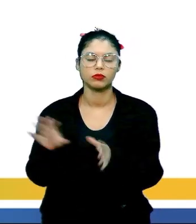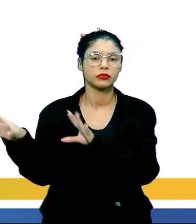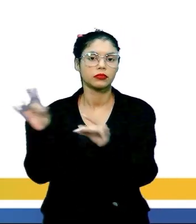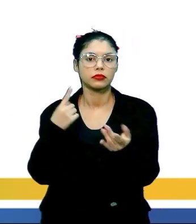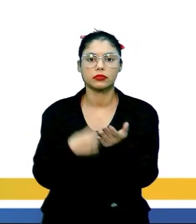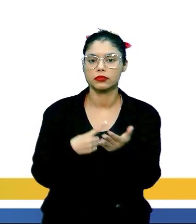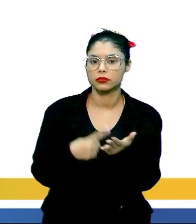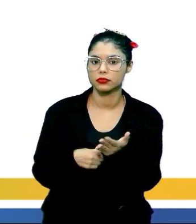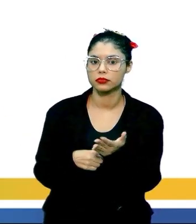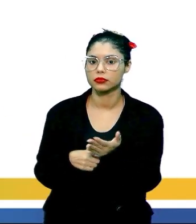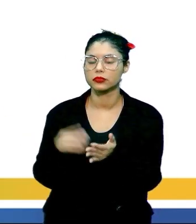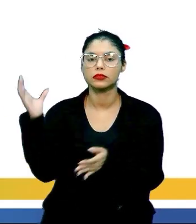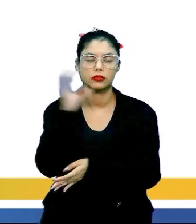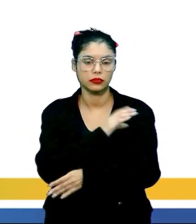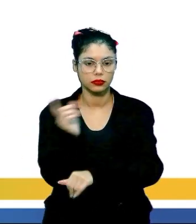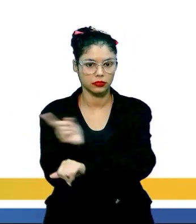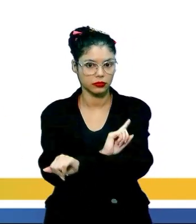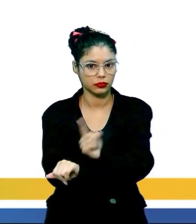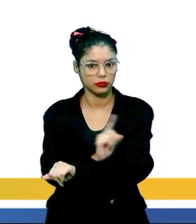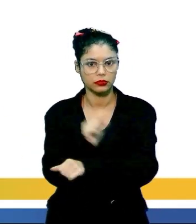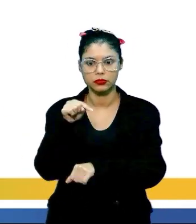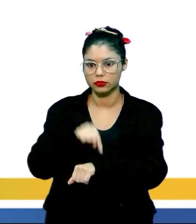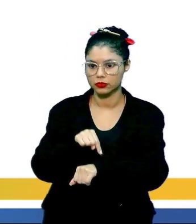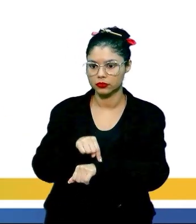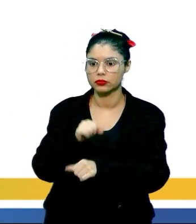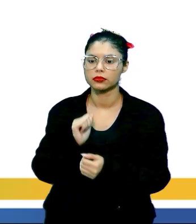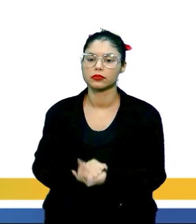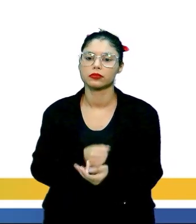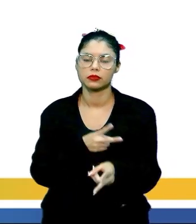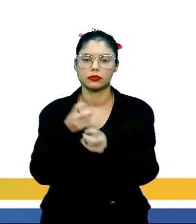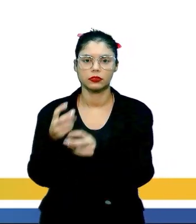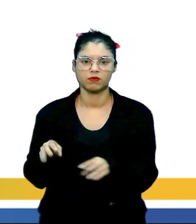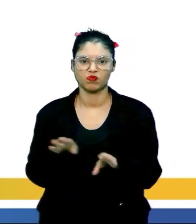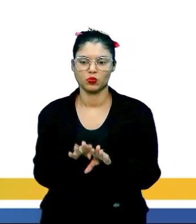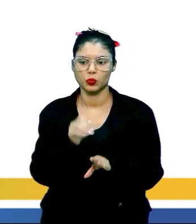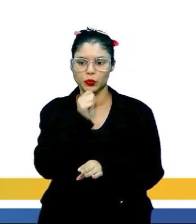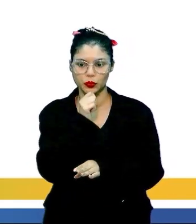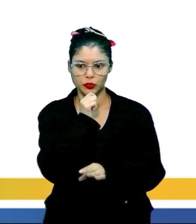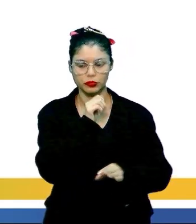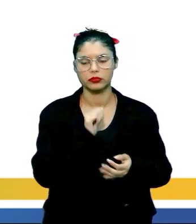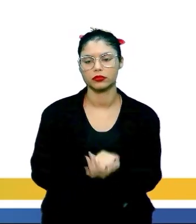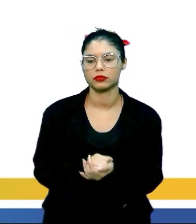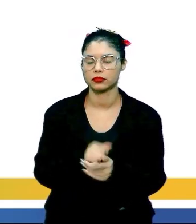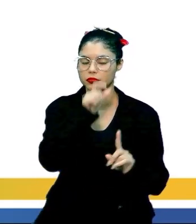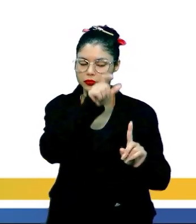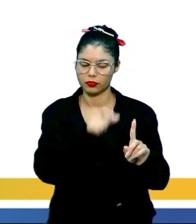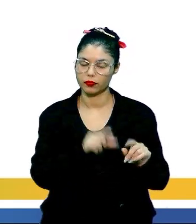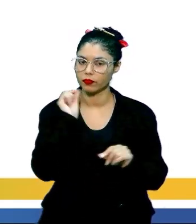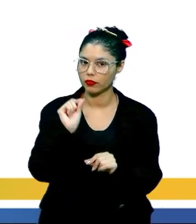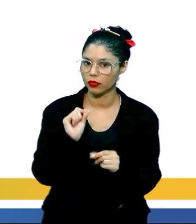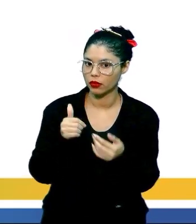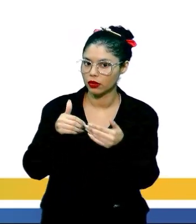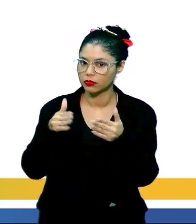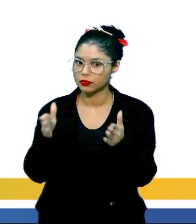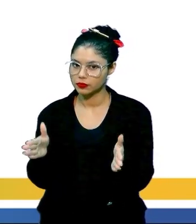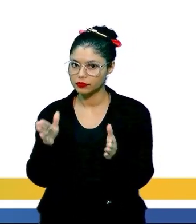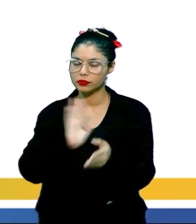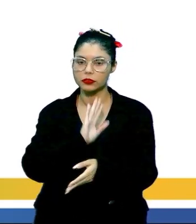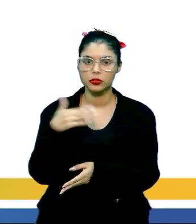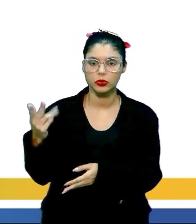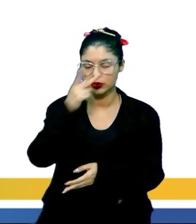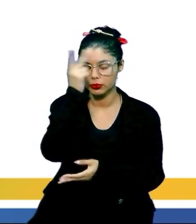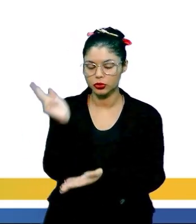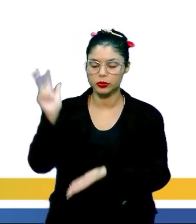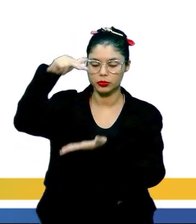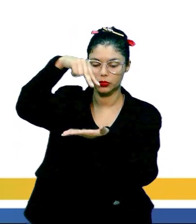em consideração a sua velocidade e o seu tempo. Percebe que aqui ele está se referindo à abertura do paraquedas.